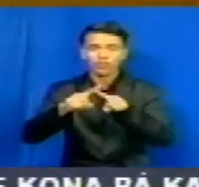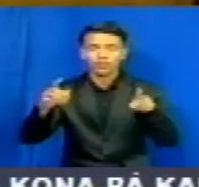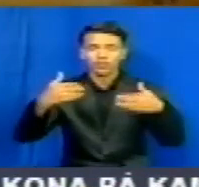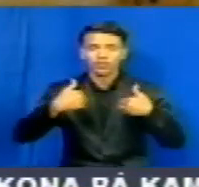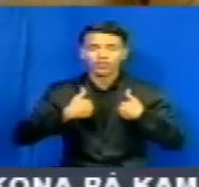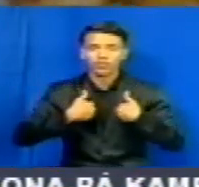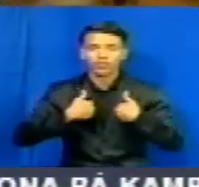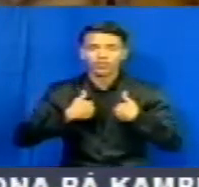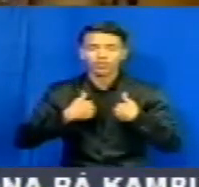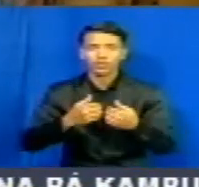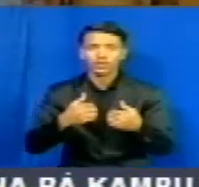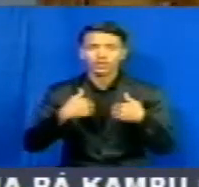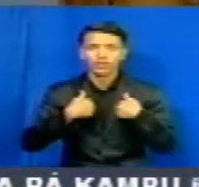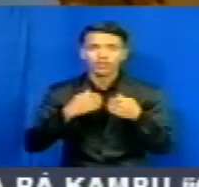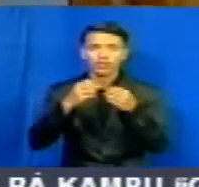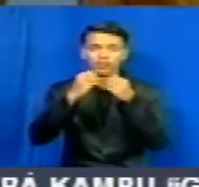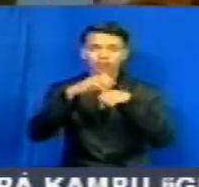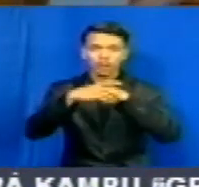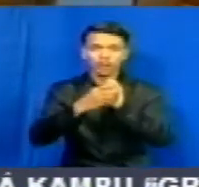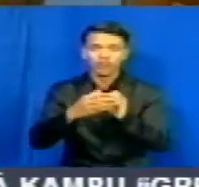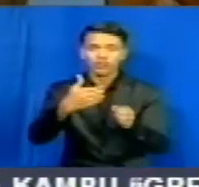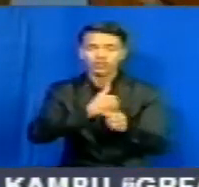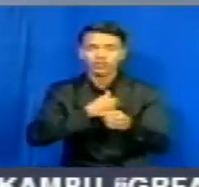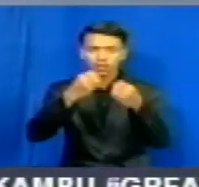Hela Raimarang no Cidade de Tamatasi.